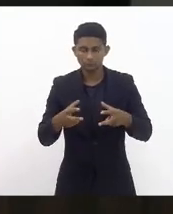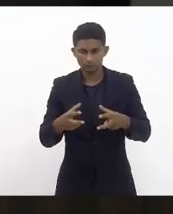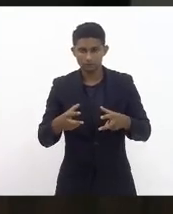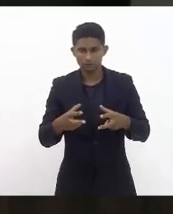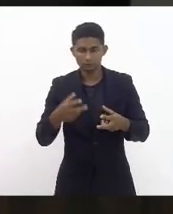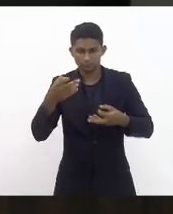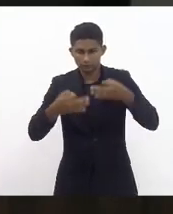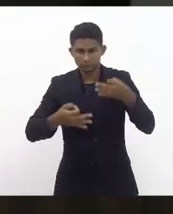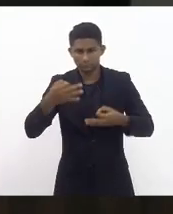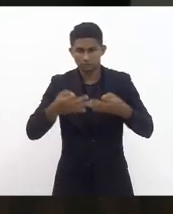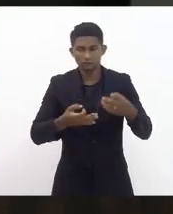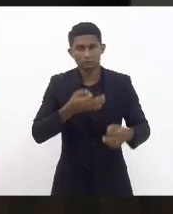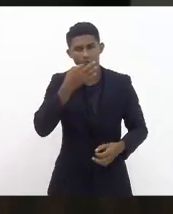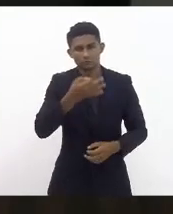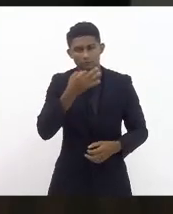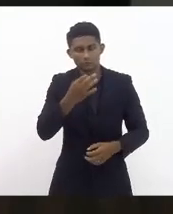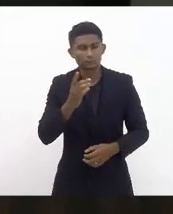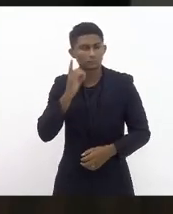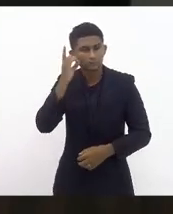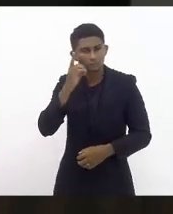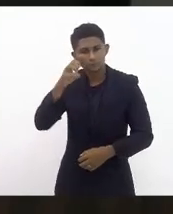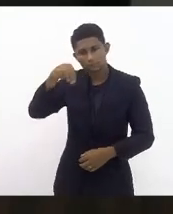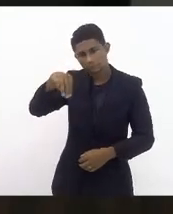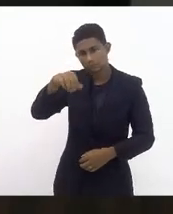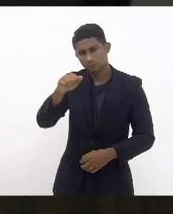Constituição e Justiça, deputado Márcio Pacheco.